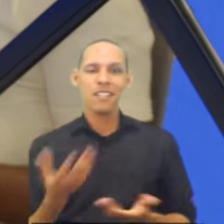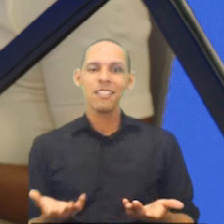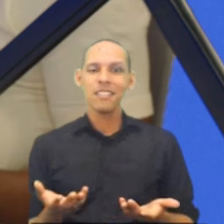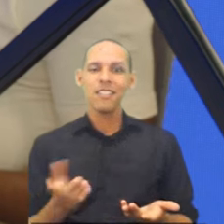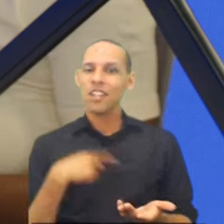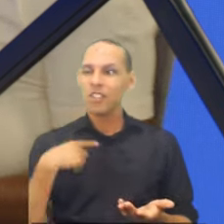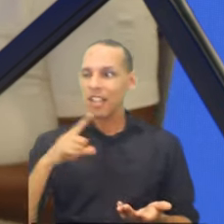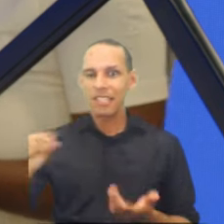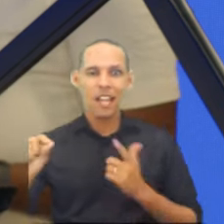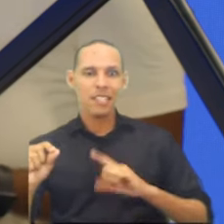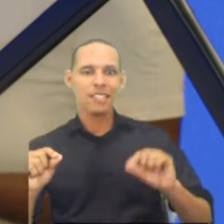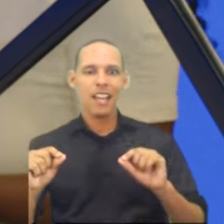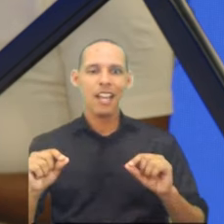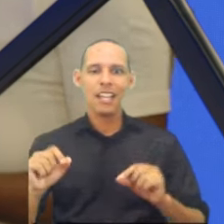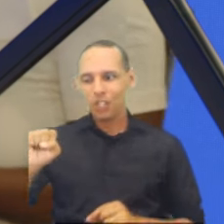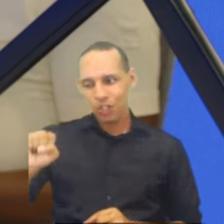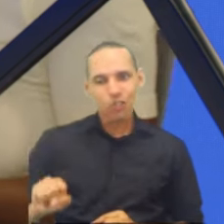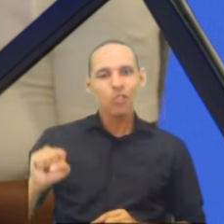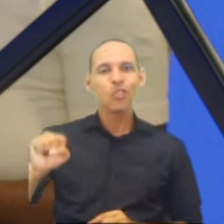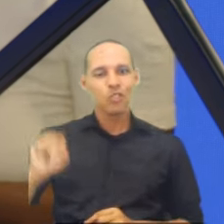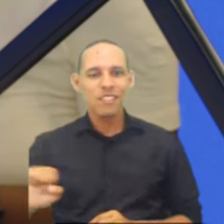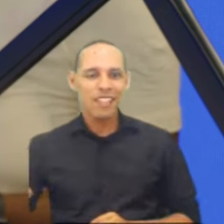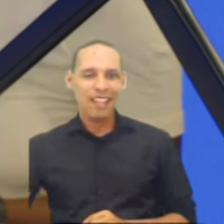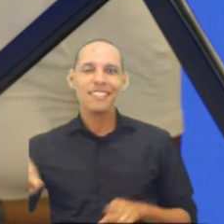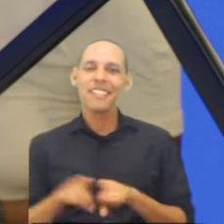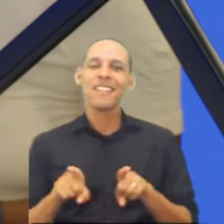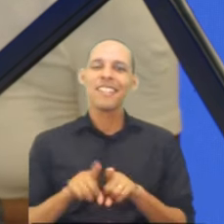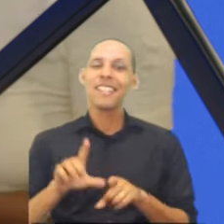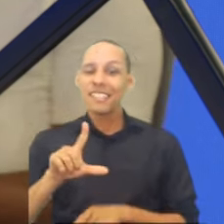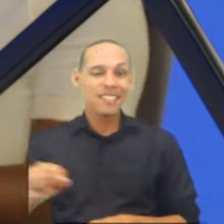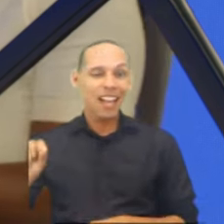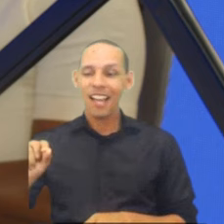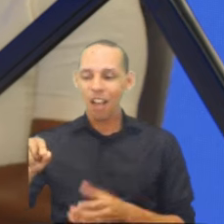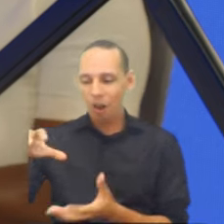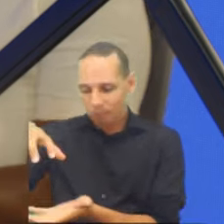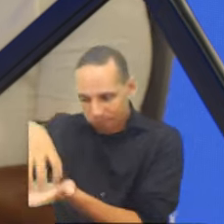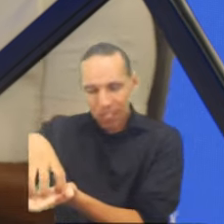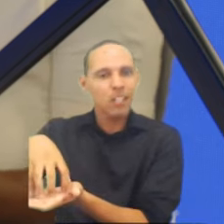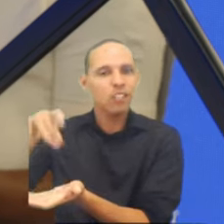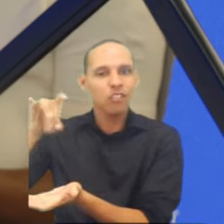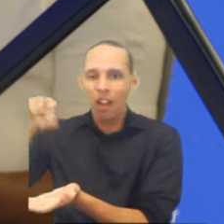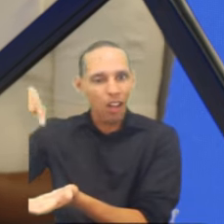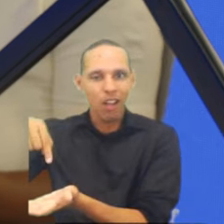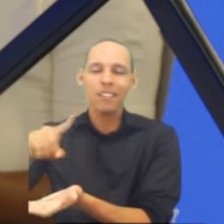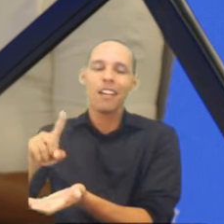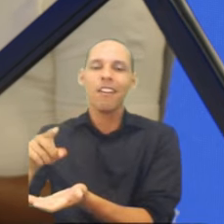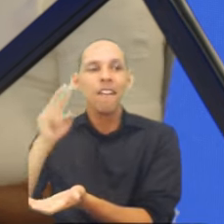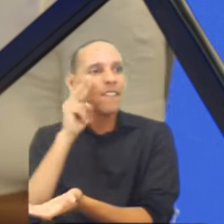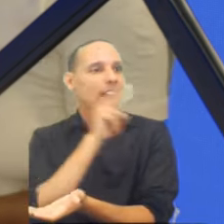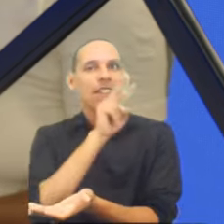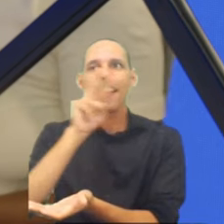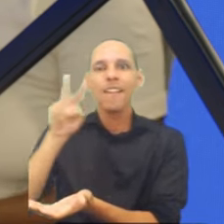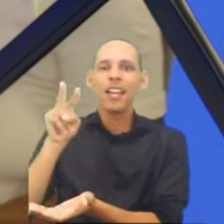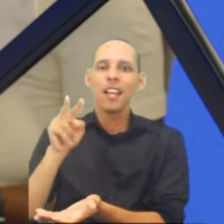Bahia a gente saiu do eixo também su sudeste que isso é um outro desafio é você criar coisas que saiam da bolha né e